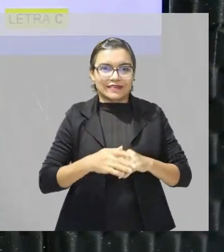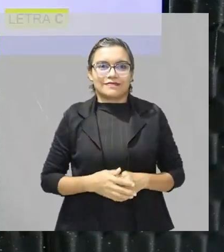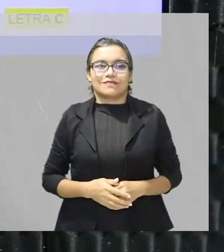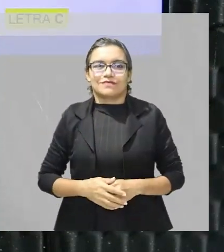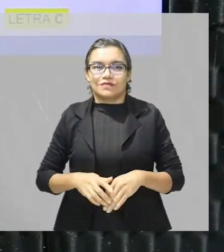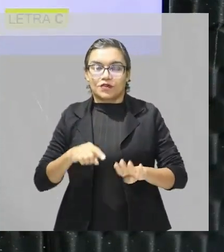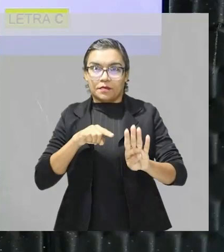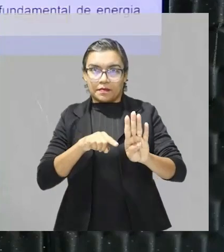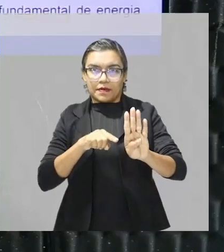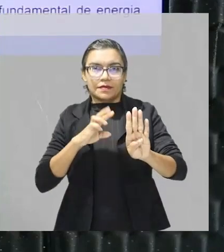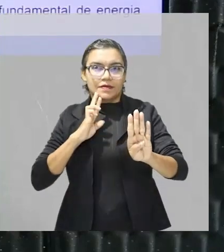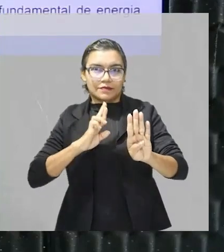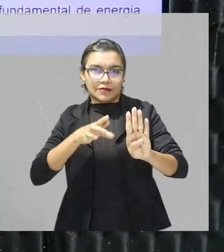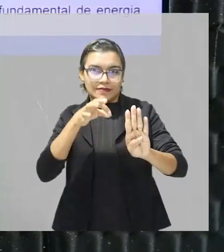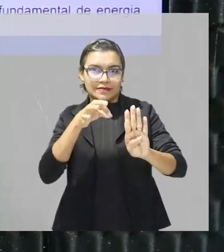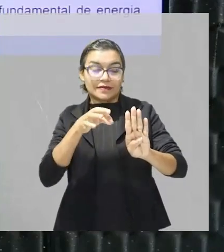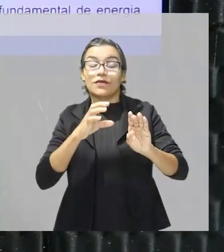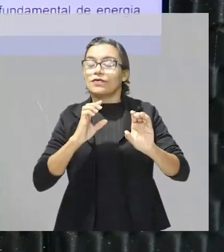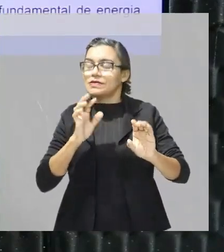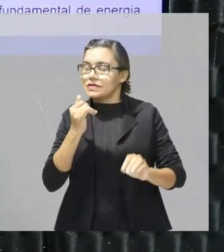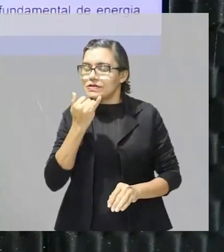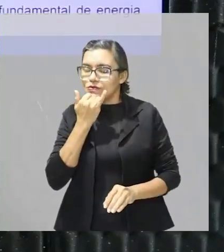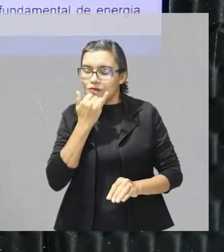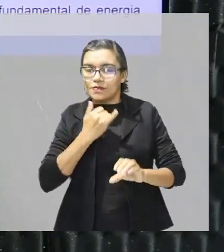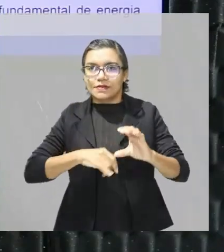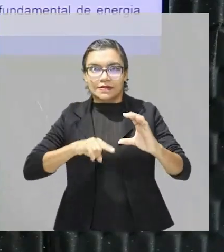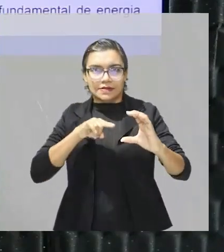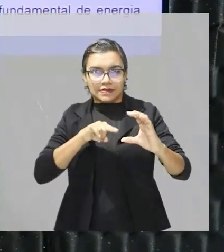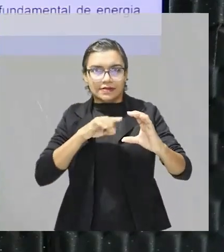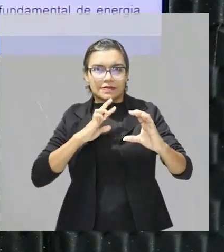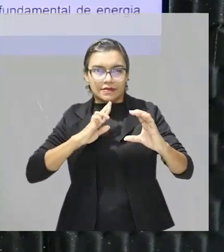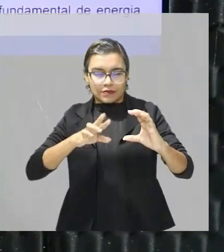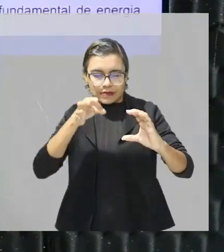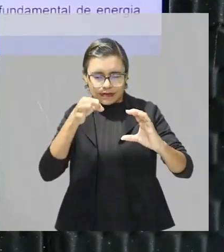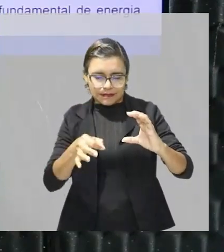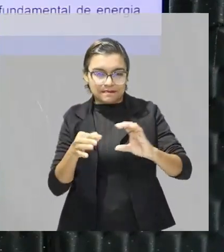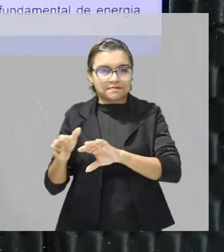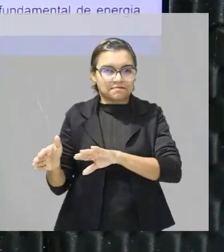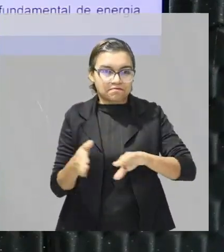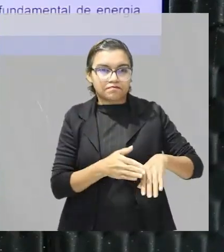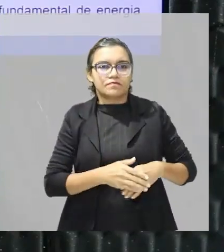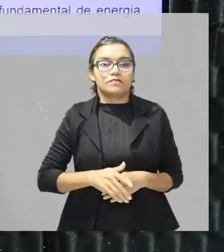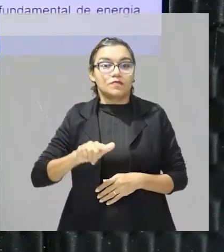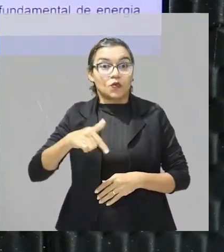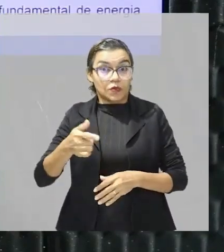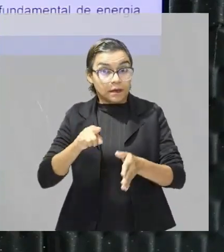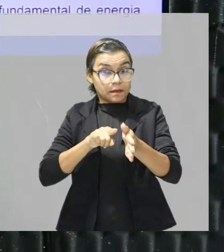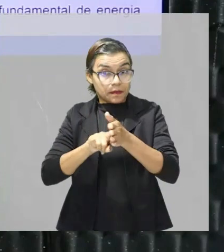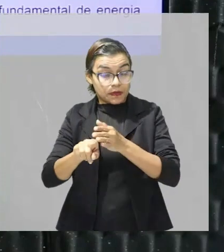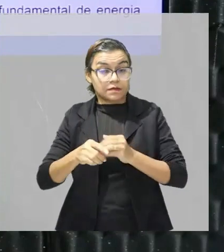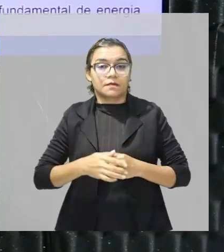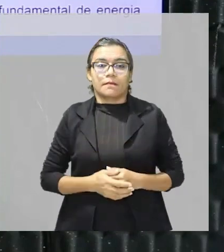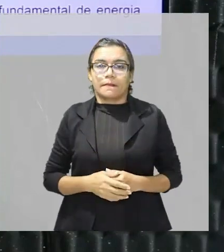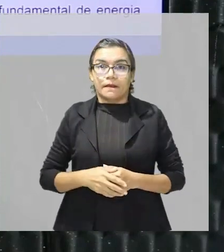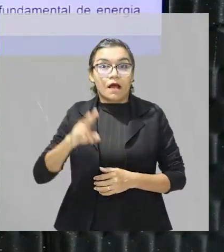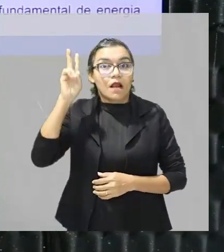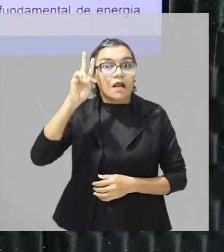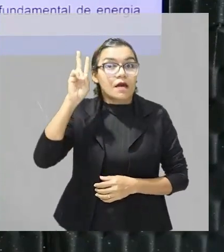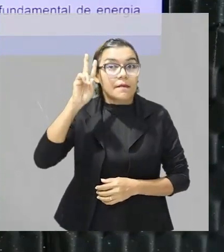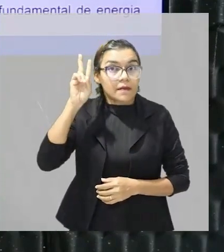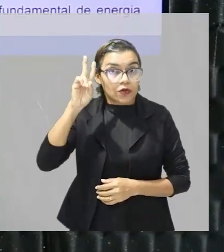correta a letra C beleza próxima questão Lembrando que nós estamos trabalhando